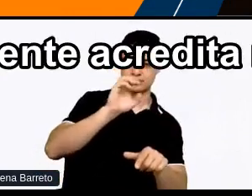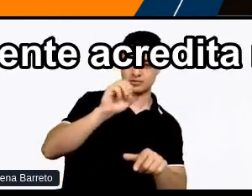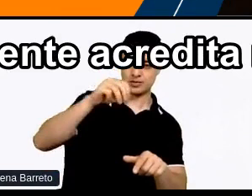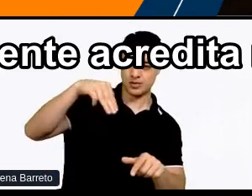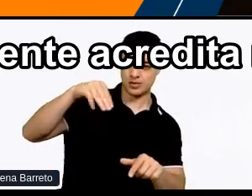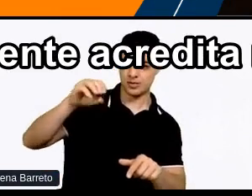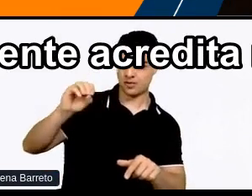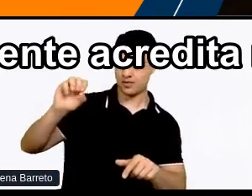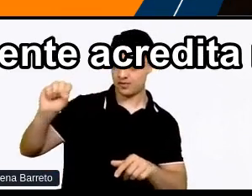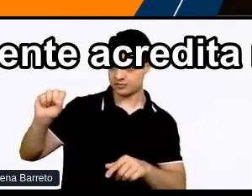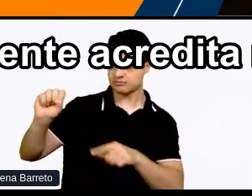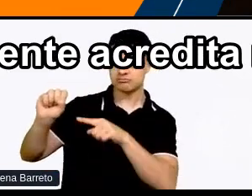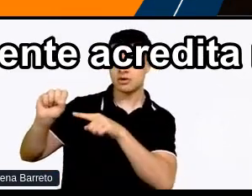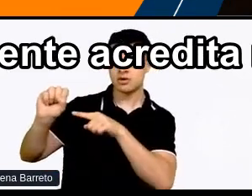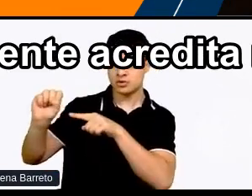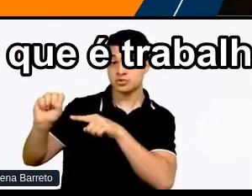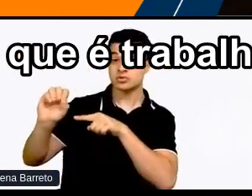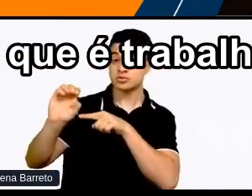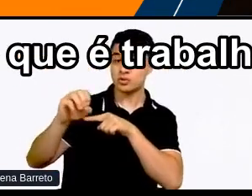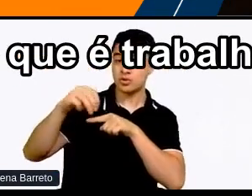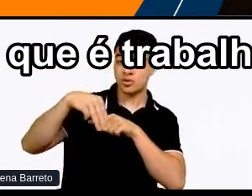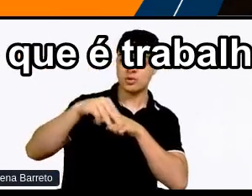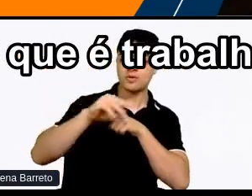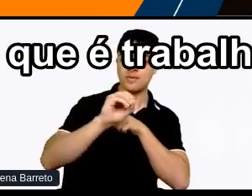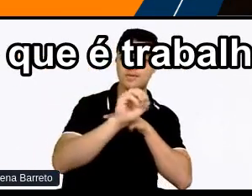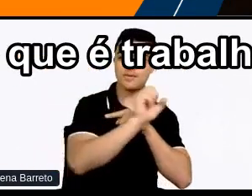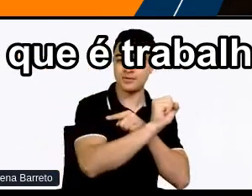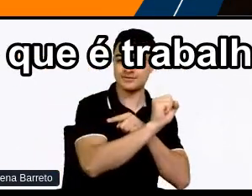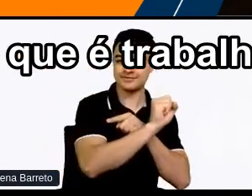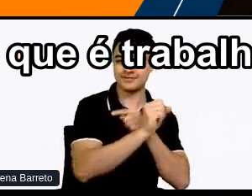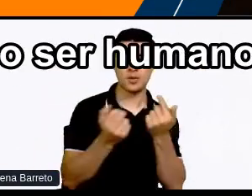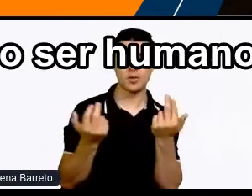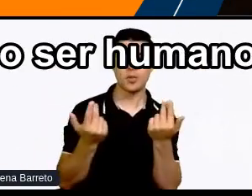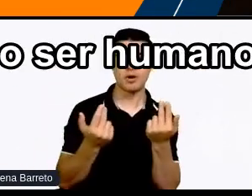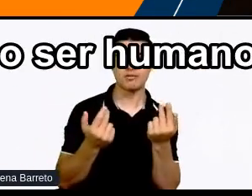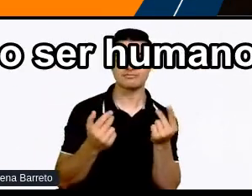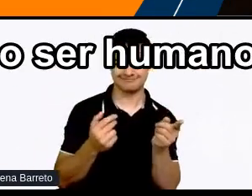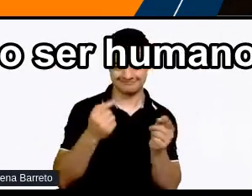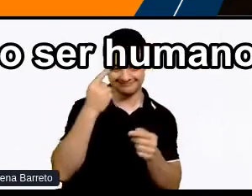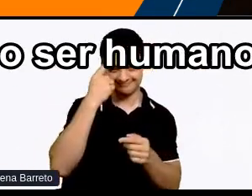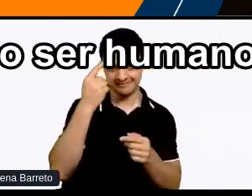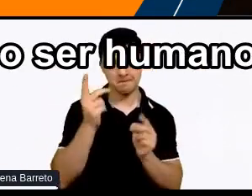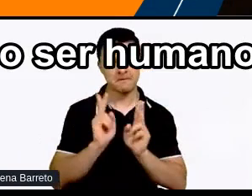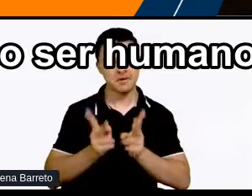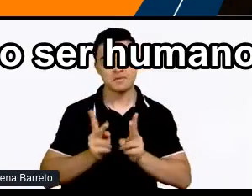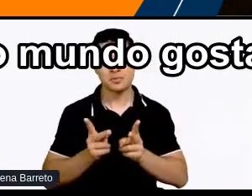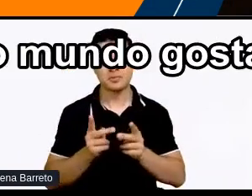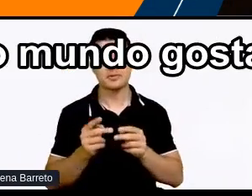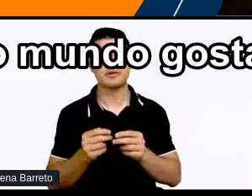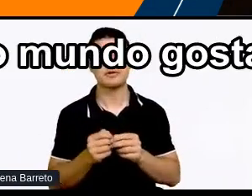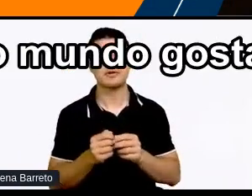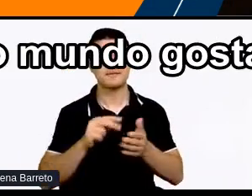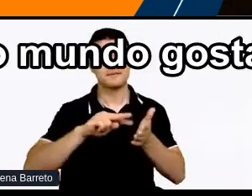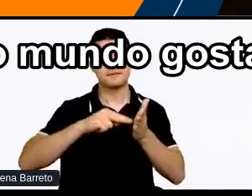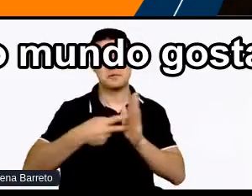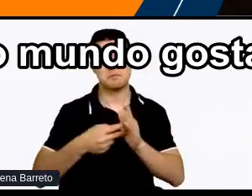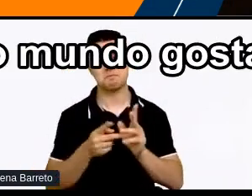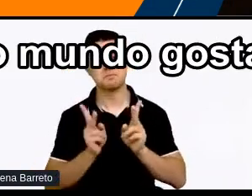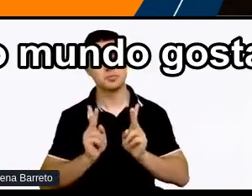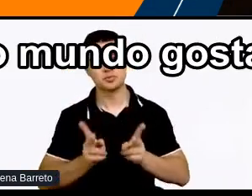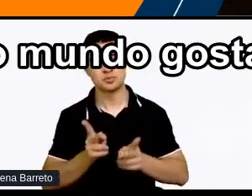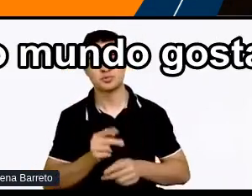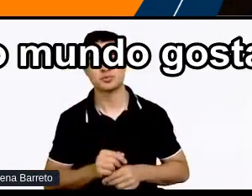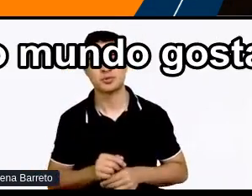gente acredita muito no conceito disso. O que é trabalhar em conjunto? E o ser humano ele é um ser social. Não é porque todo